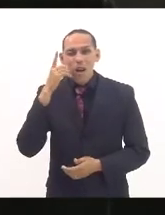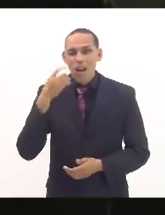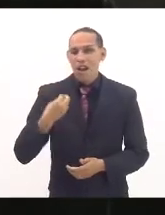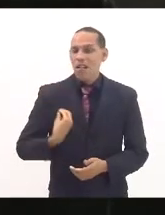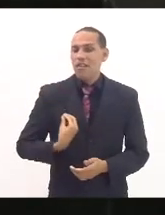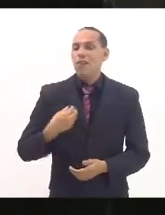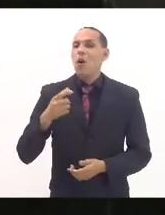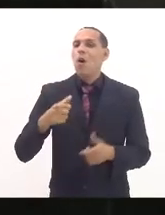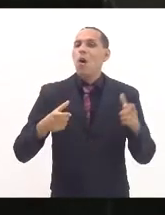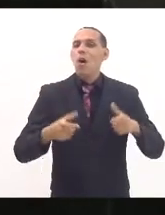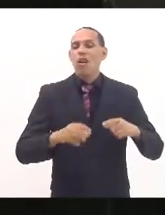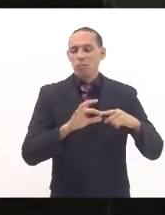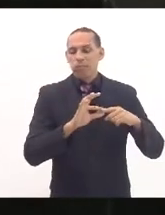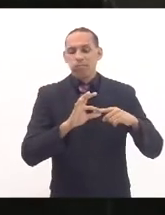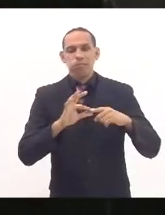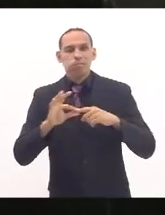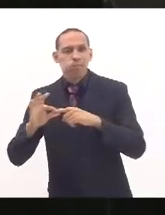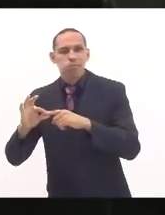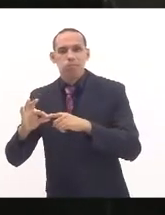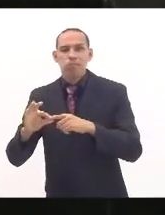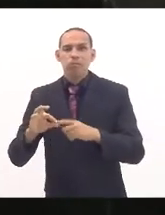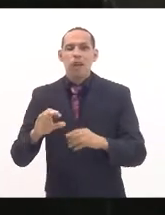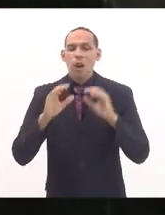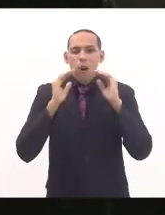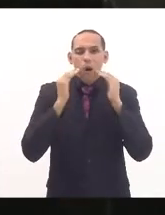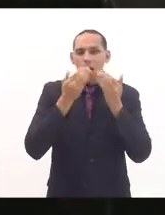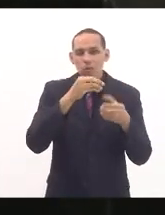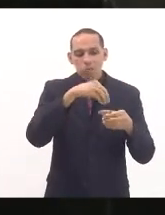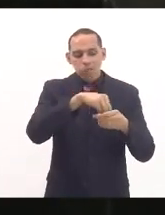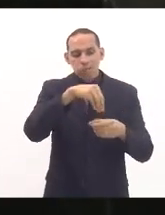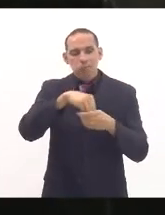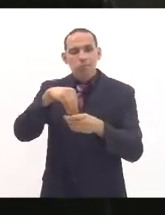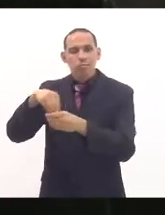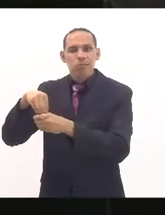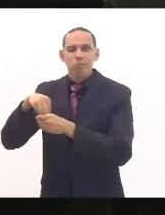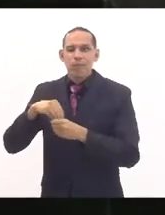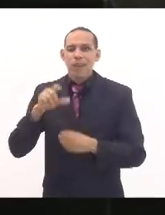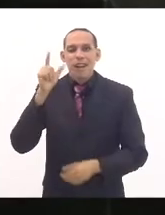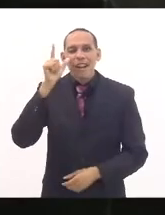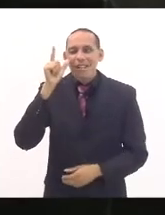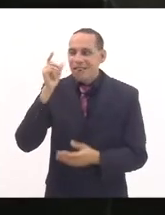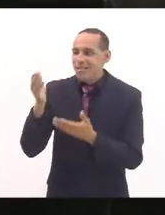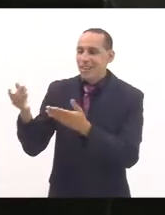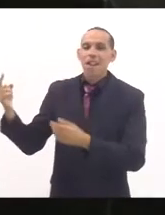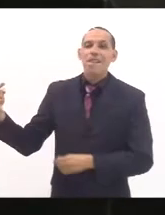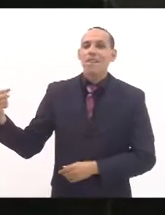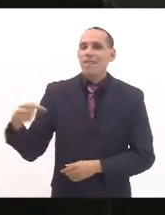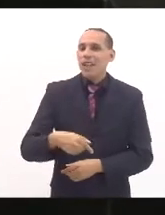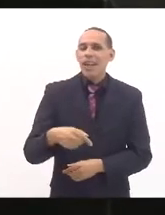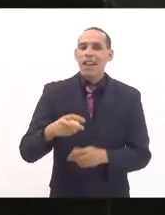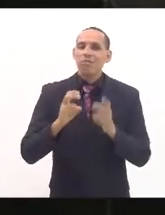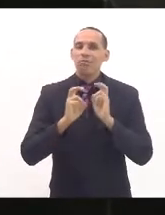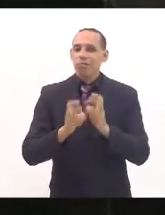na periferia, que moram em comunidades. Lucinha, que vem para cá de trem,